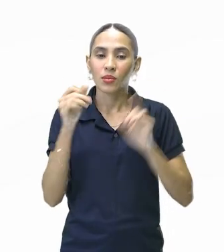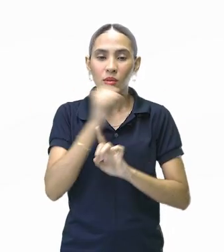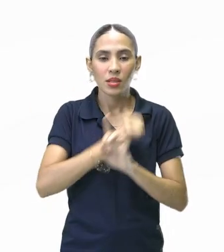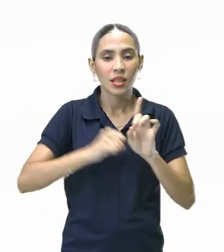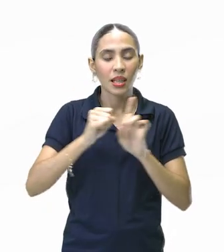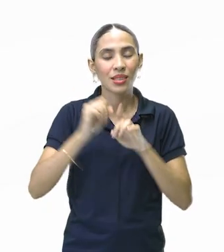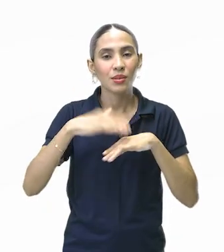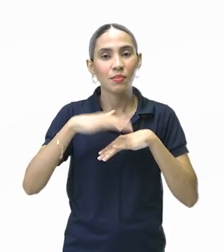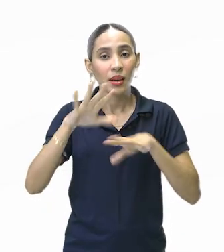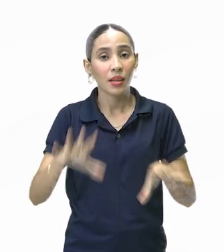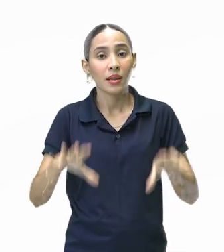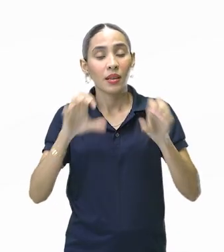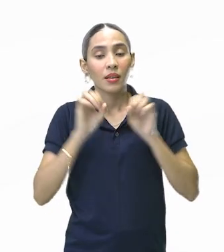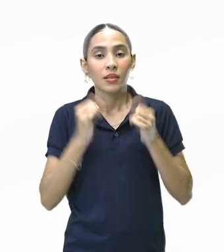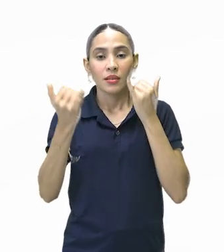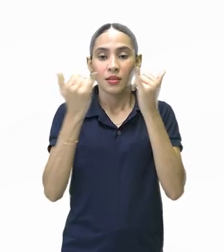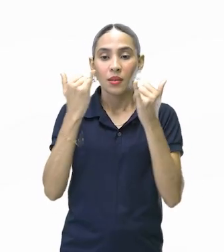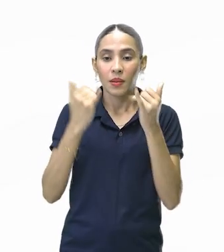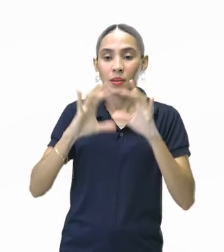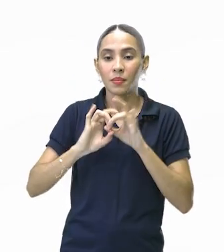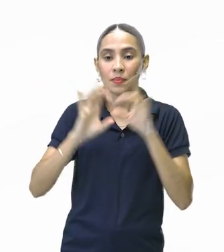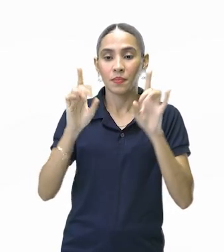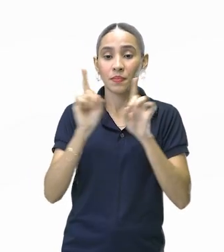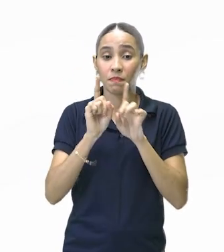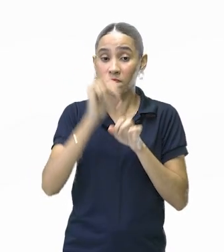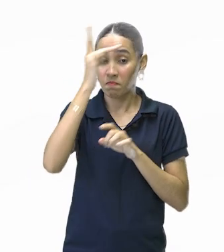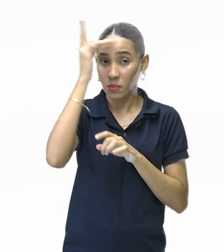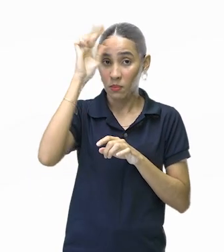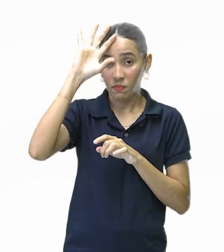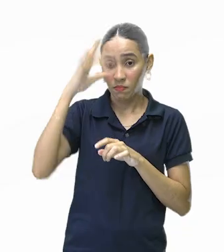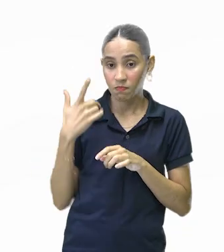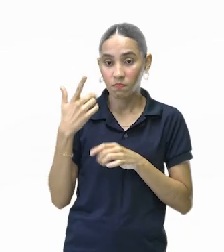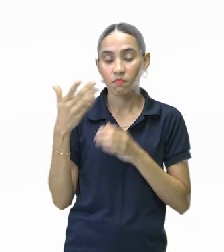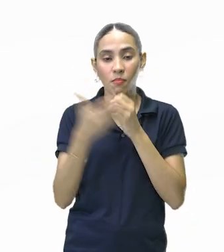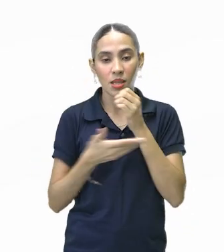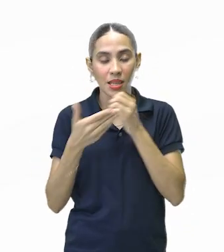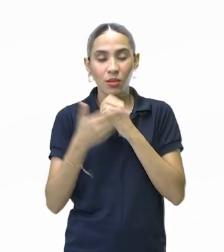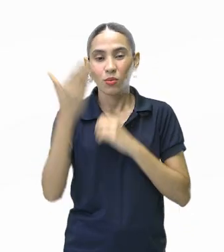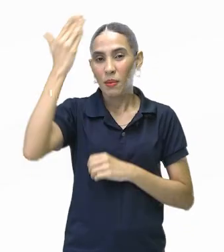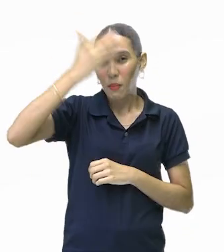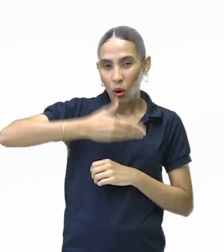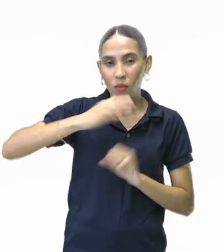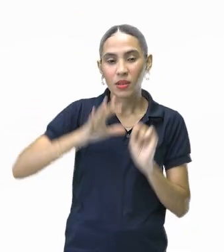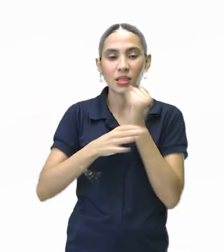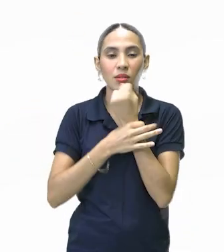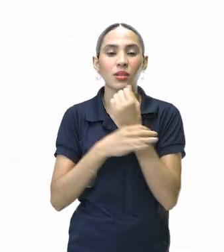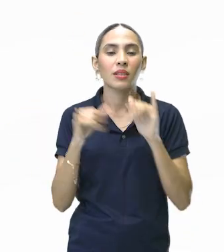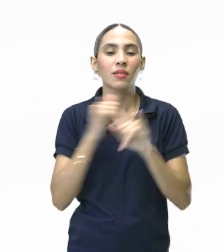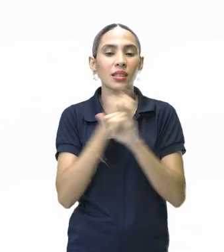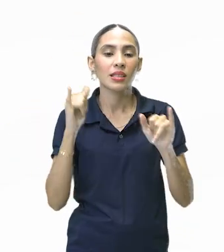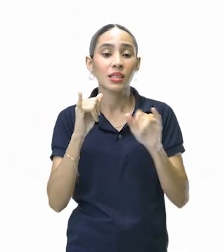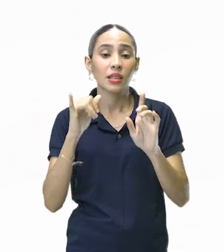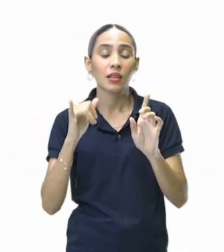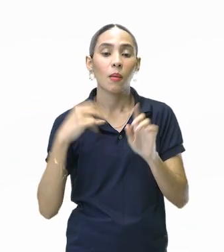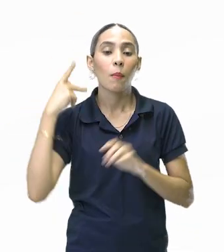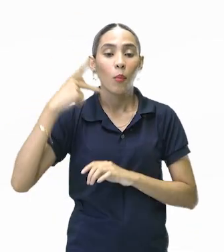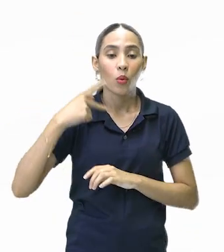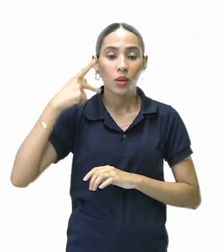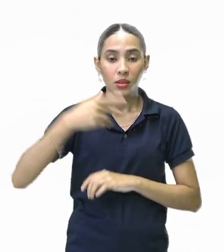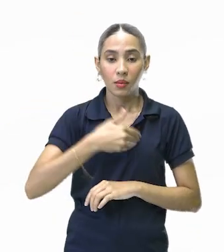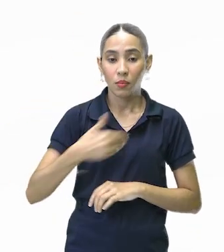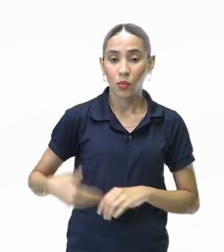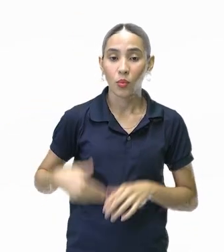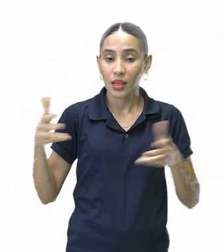mais informada, permitindo que as pessoas tomem decisões baseadas em evidências, influenciam políticas públicas